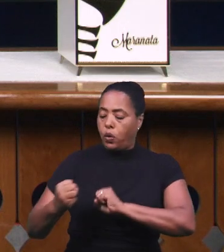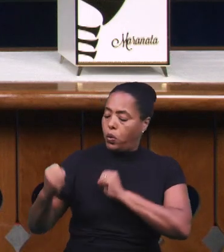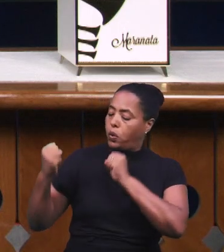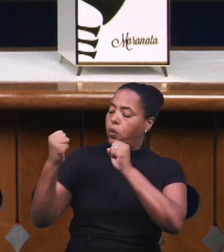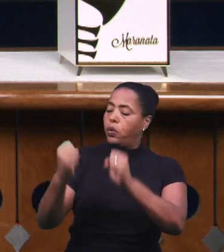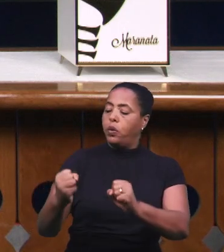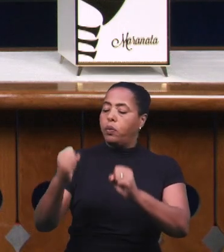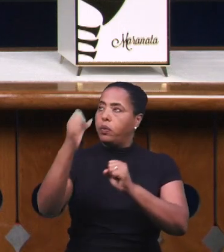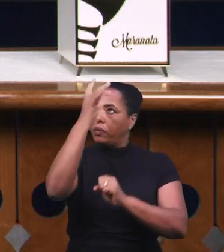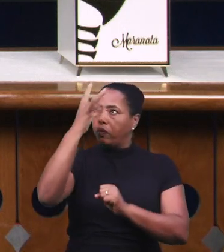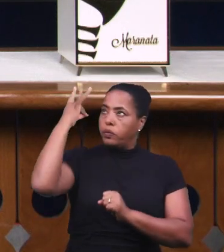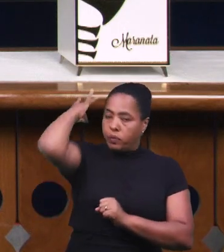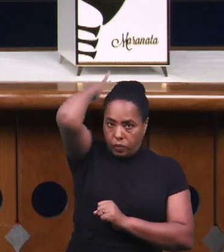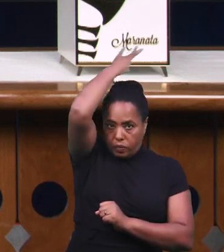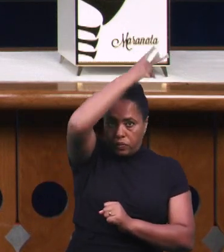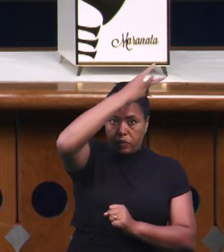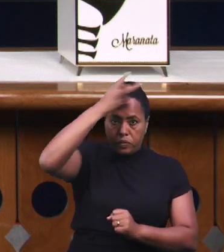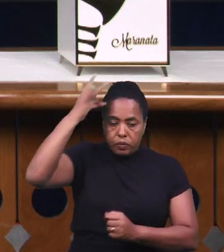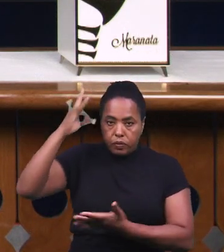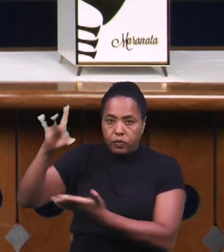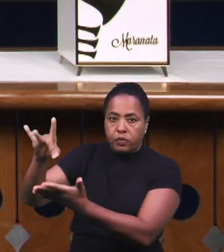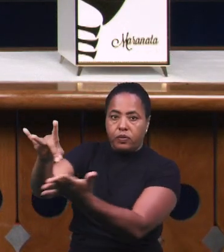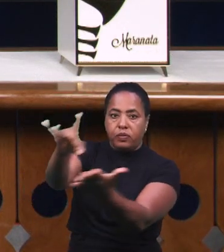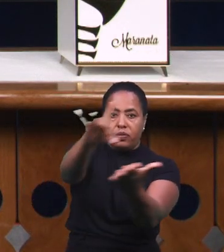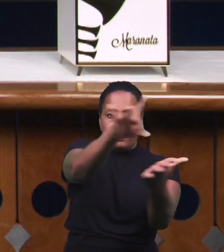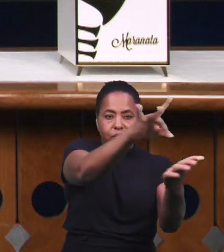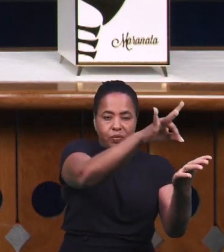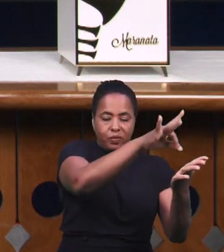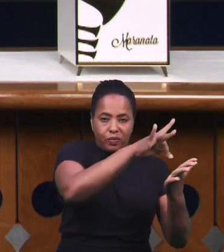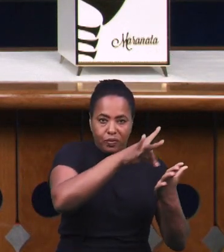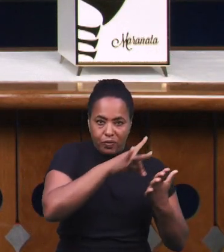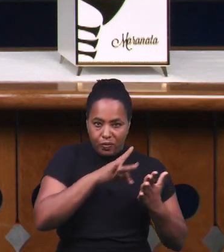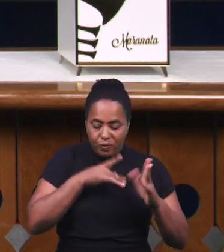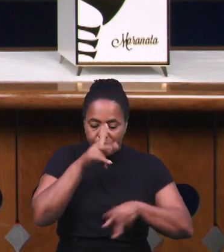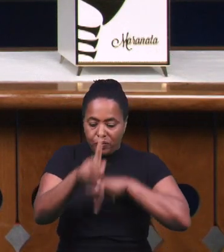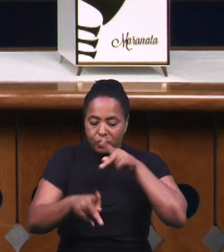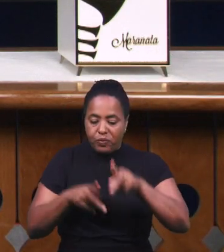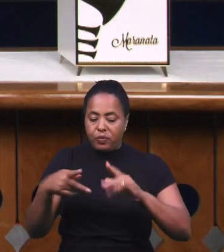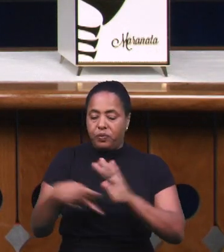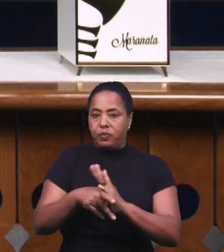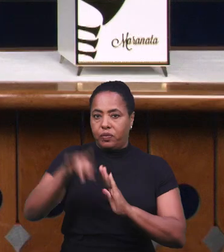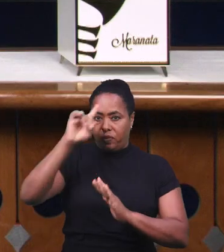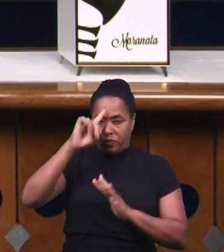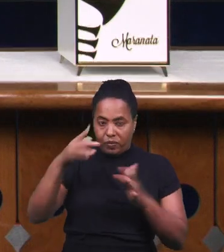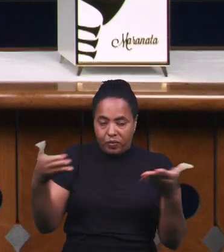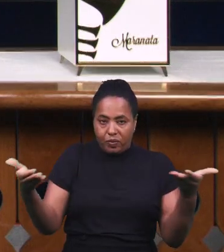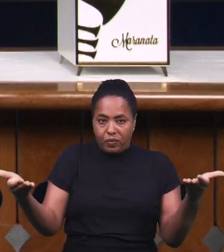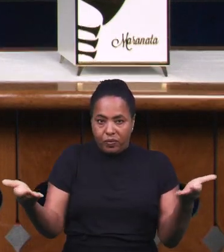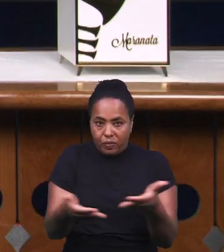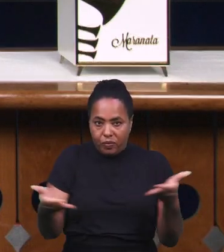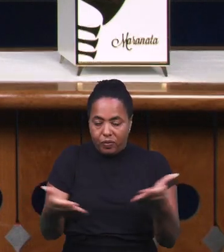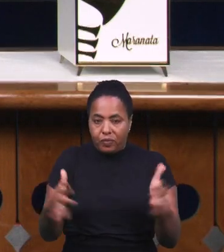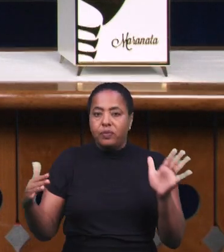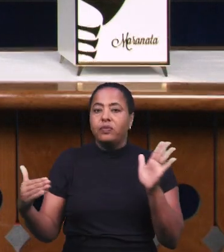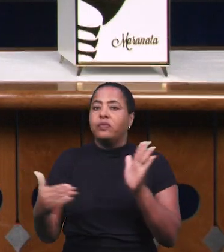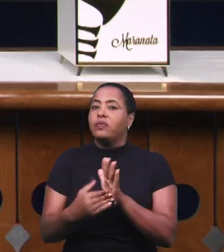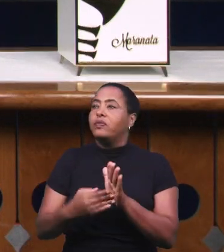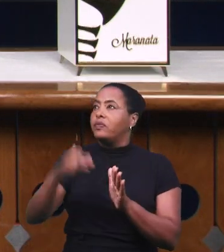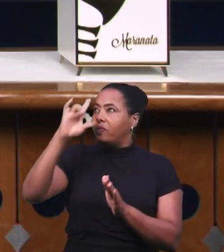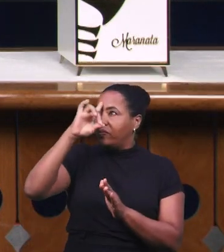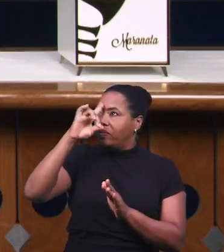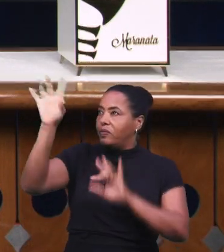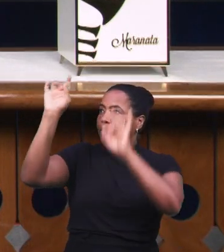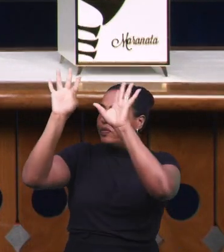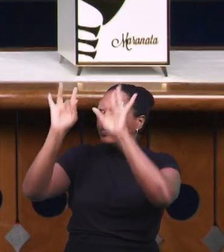poder do Espírito Santo sejam com todos vós, povo do Senhor, agora e até o grande dia